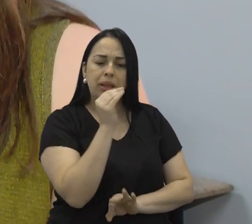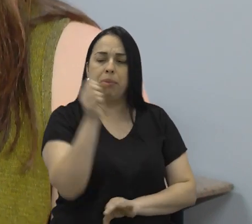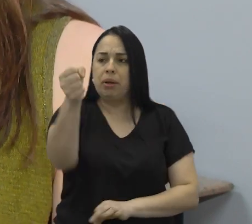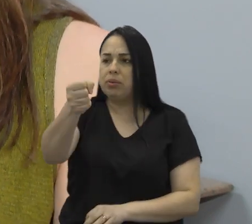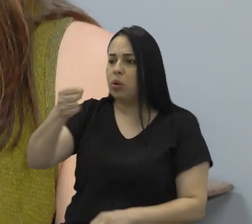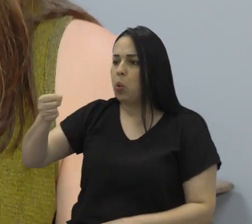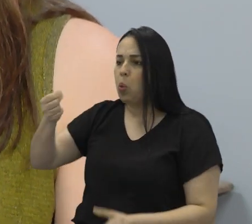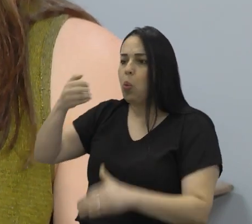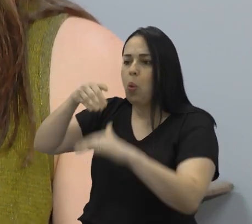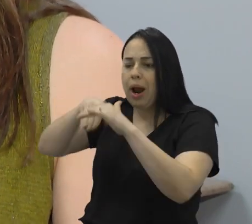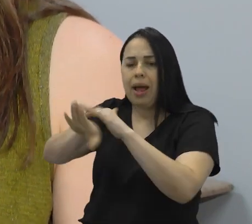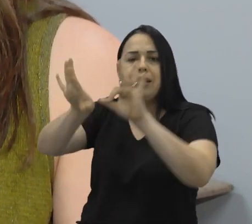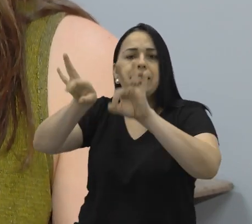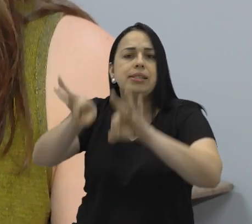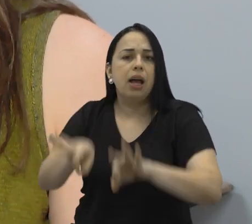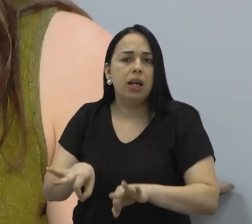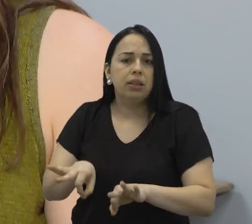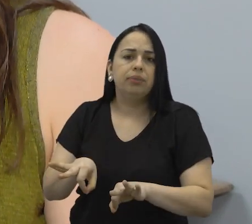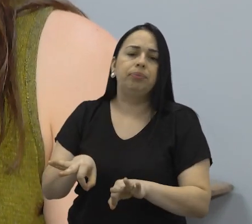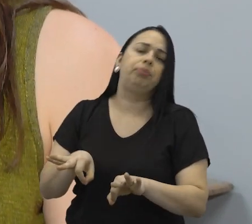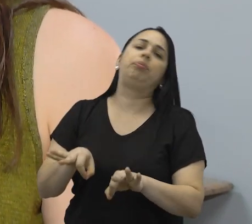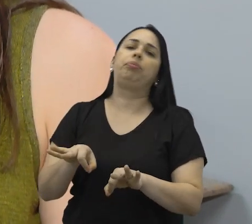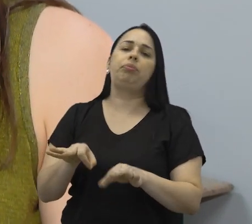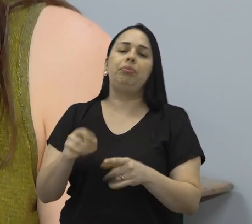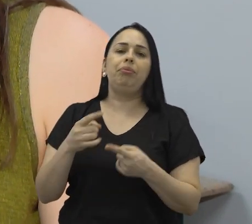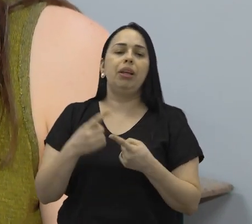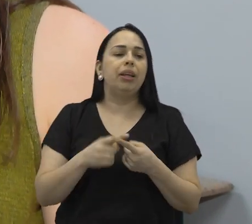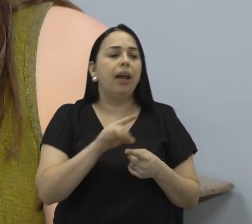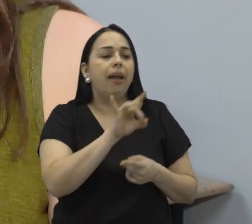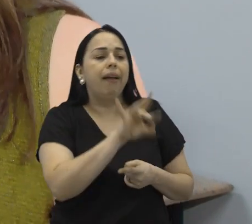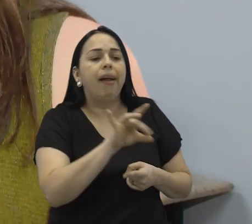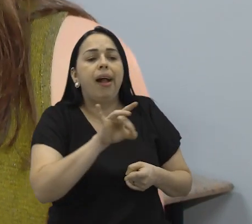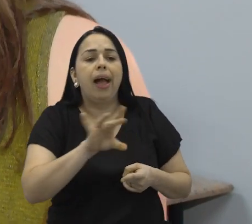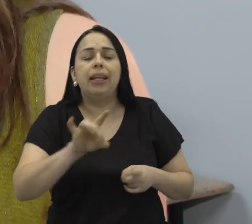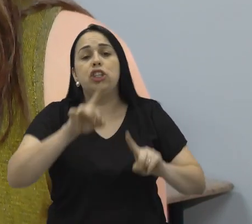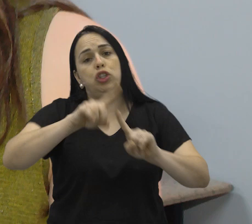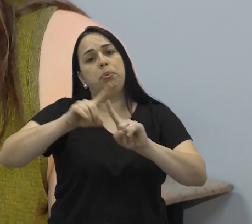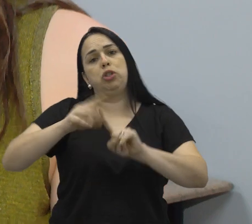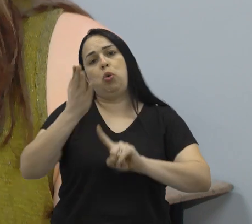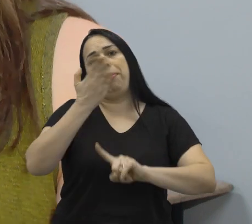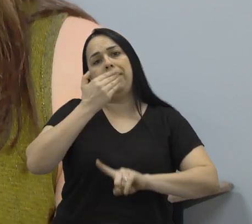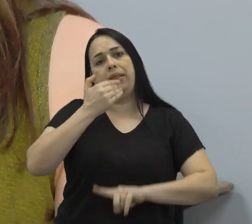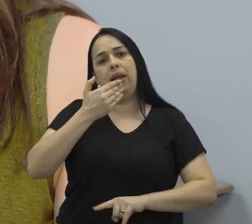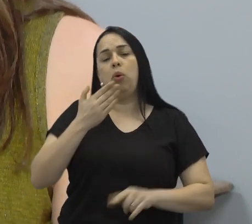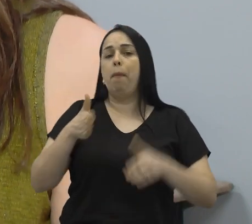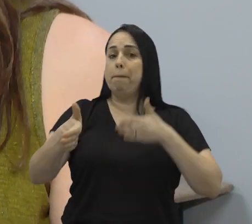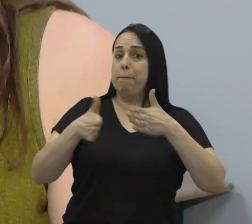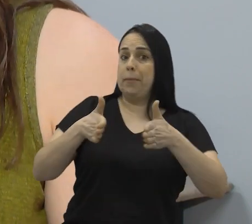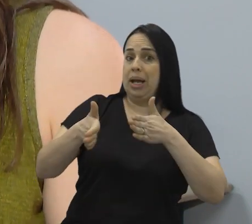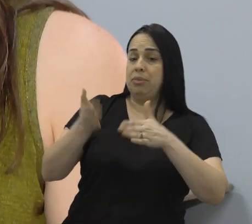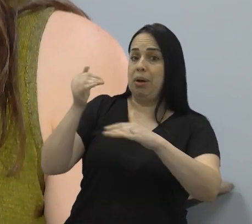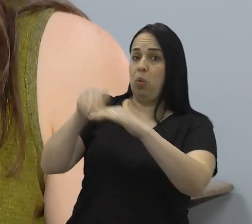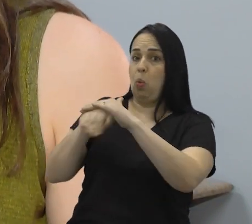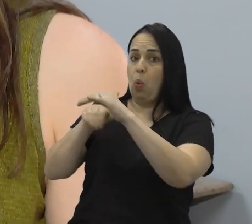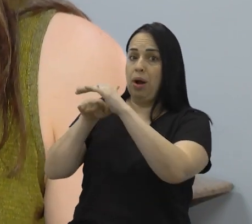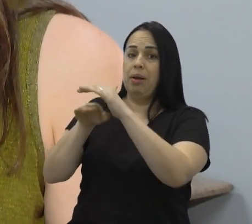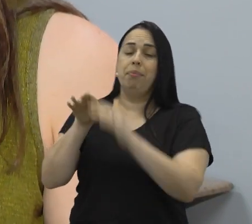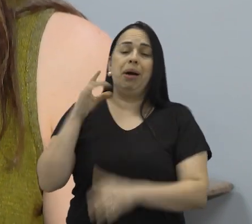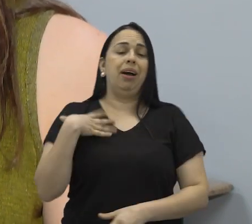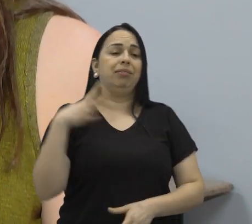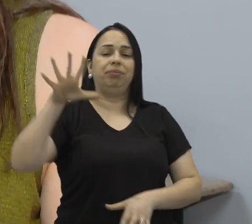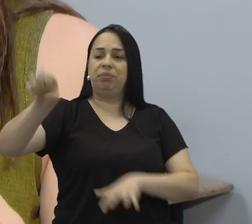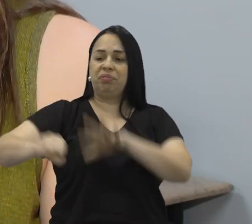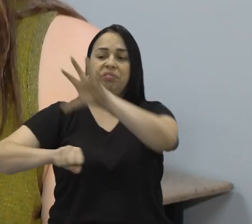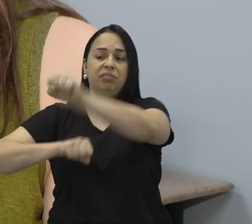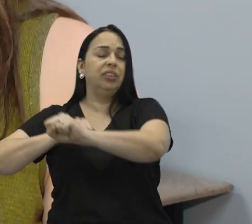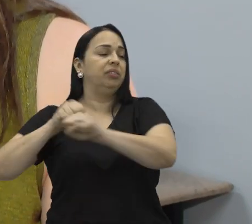correta de armazenar esse alimento em casa, para que a gente, cada alimento daí vai ter um tempo correto e adequado, para que a gente também não